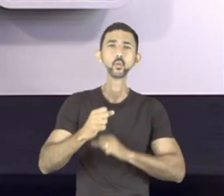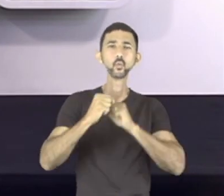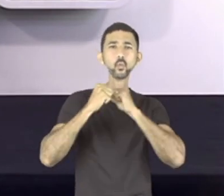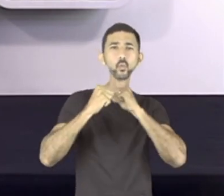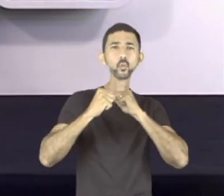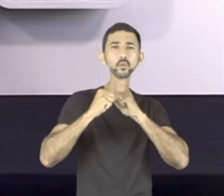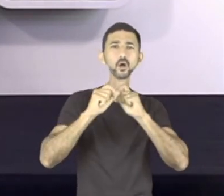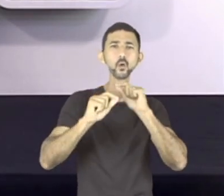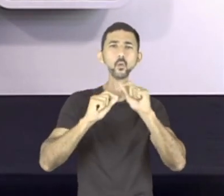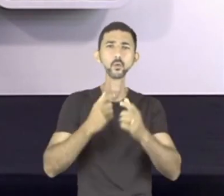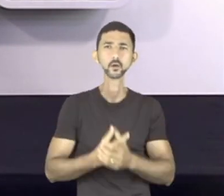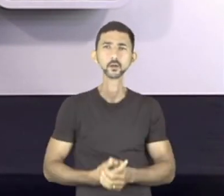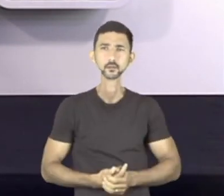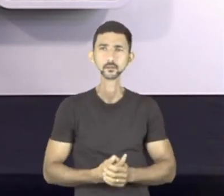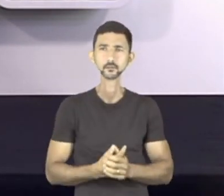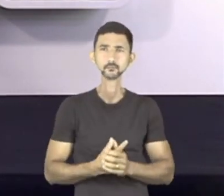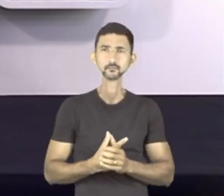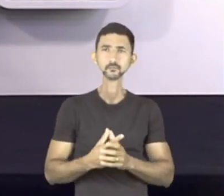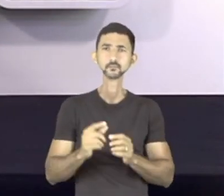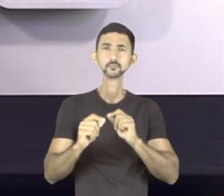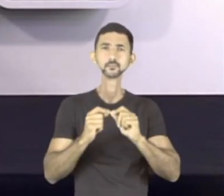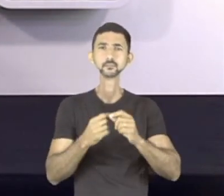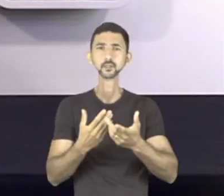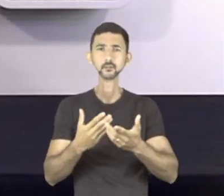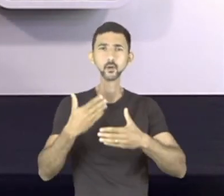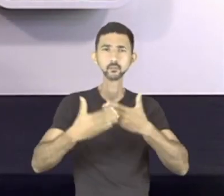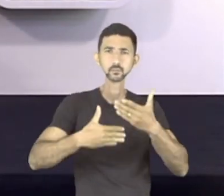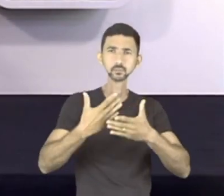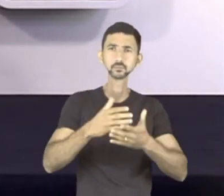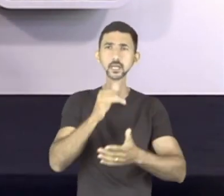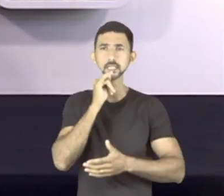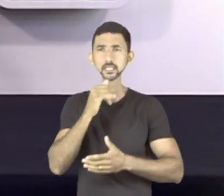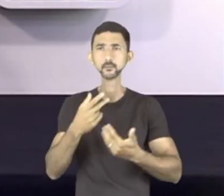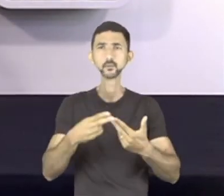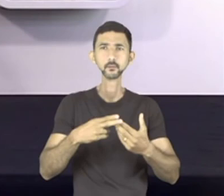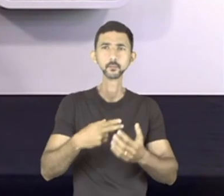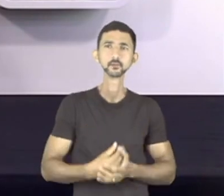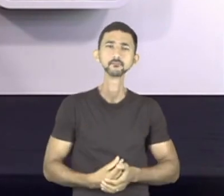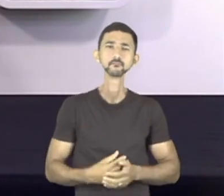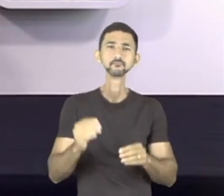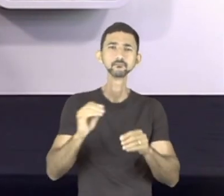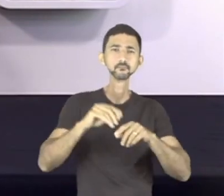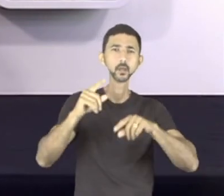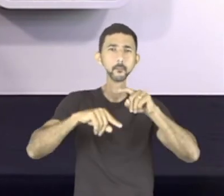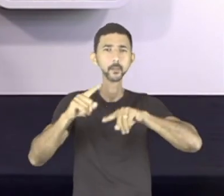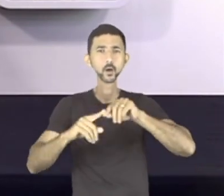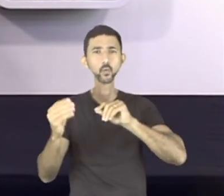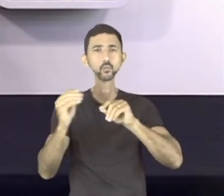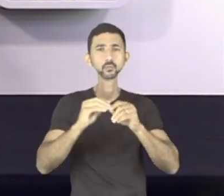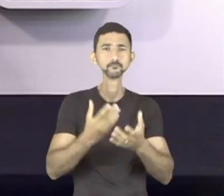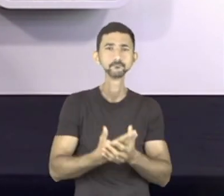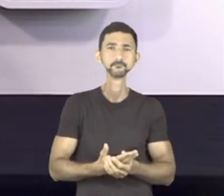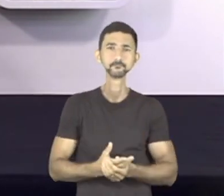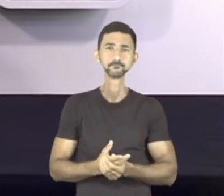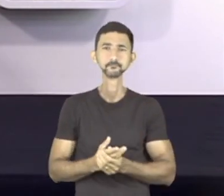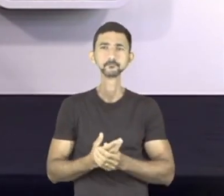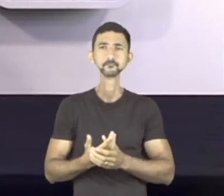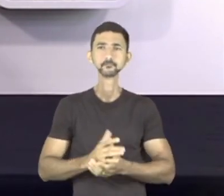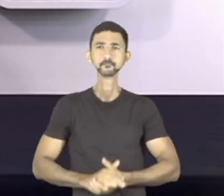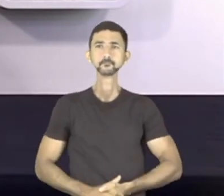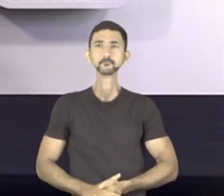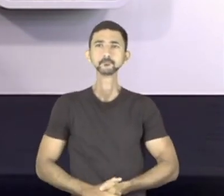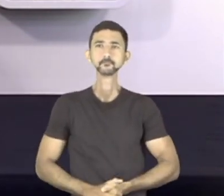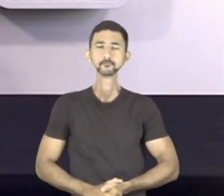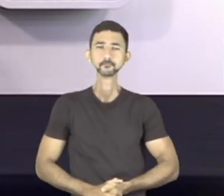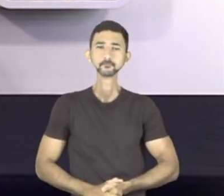lutas com implementos, tá? E vamos ter um exemplo também de uma luta de implemento, vamos destacar uma